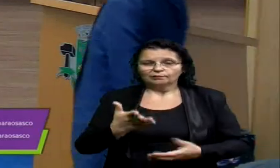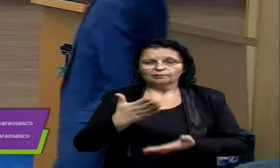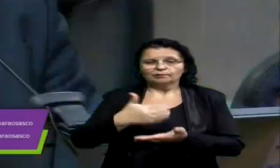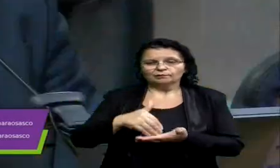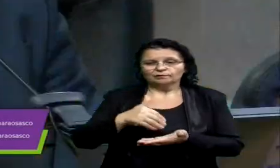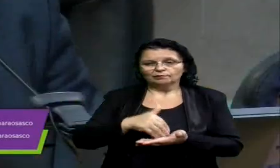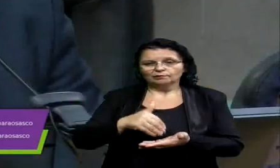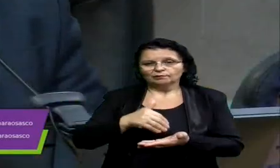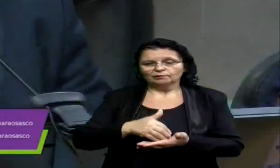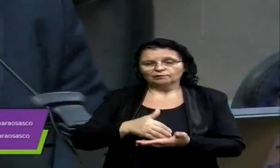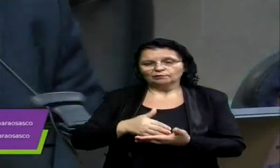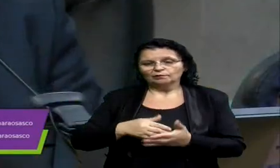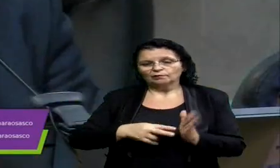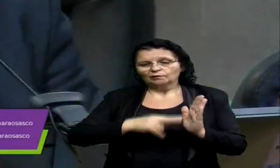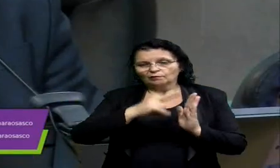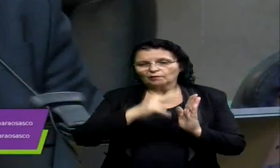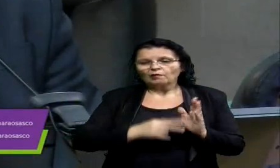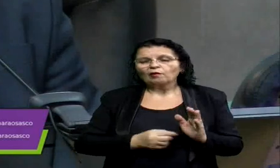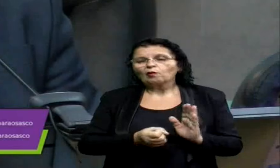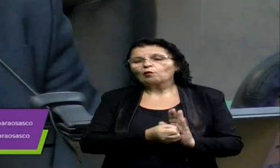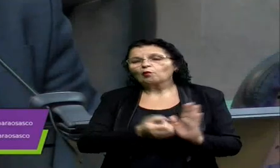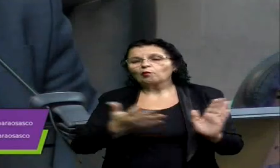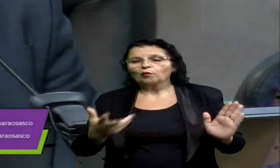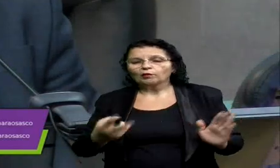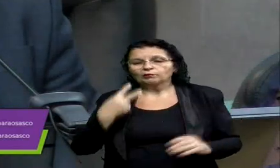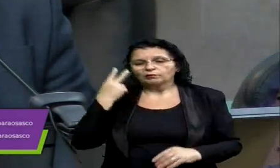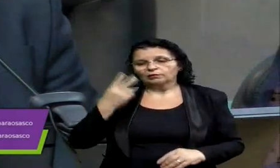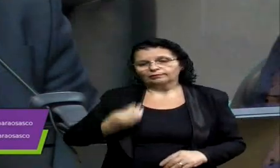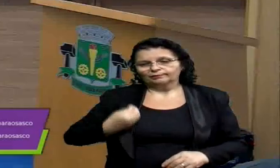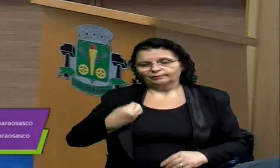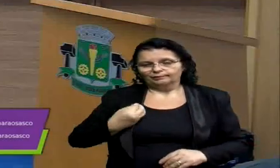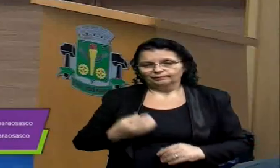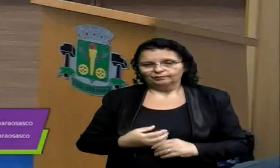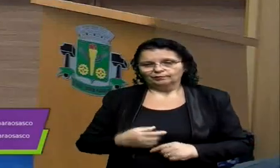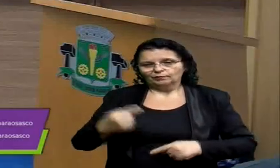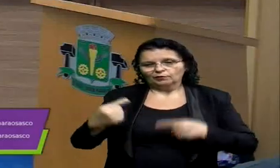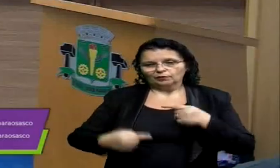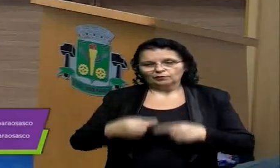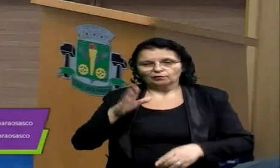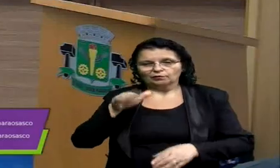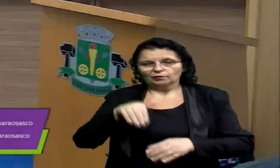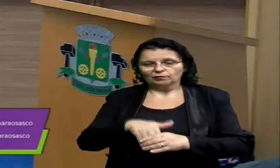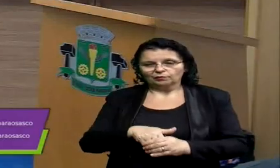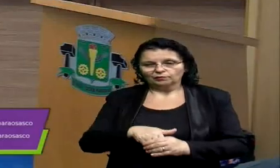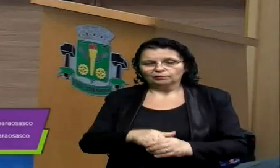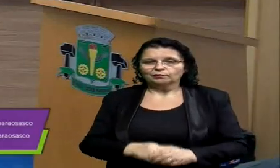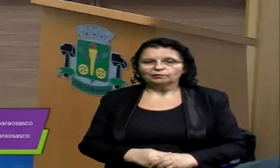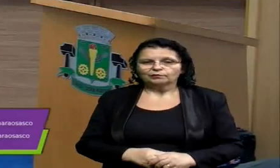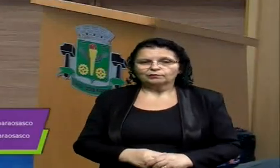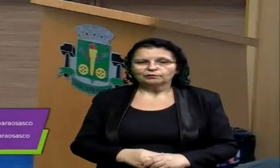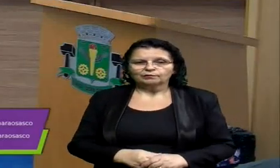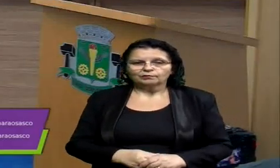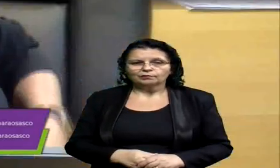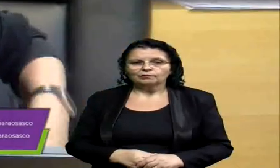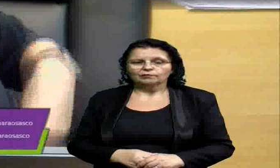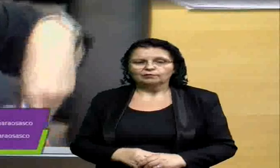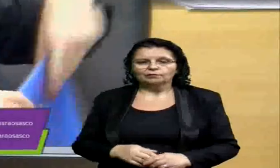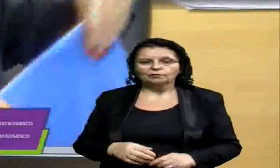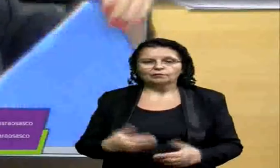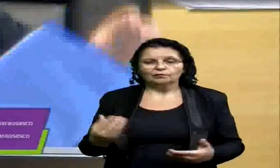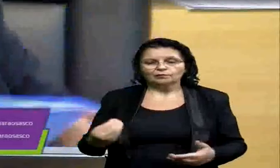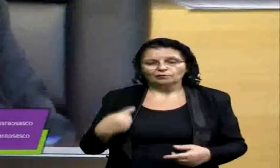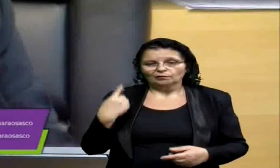secretária que proceda a verificação de número de vereadores presentes para a discussão e votação da matéria da sessão do expediente senhor presidente